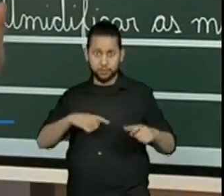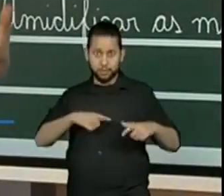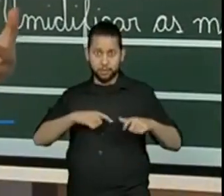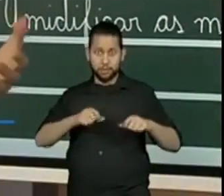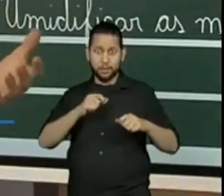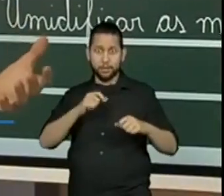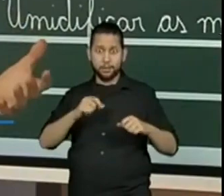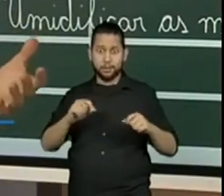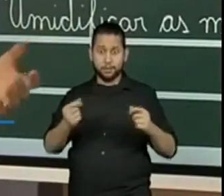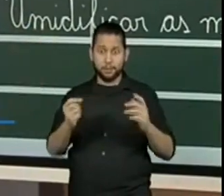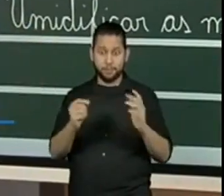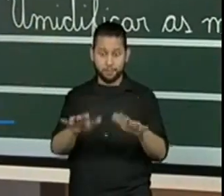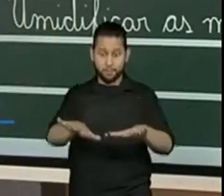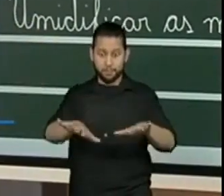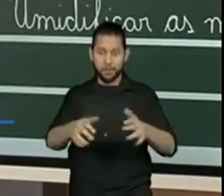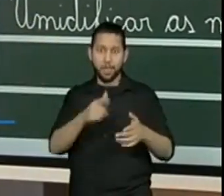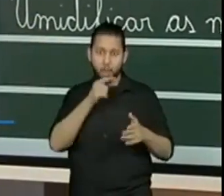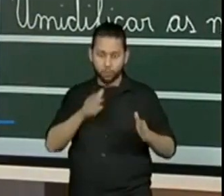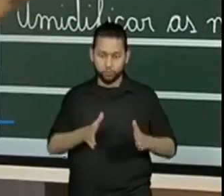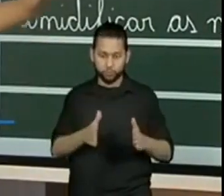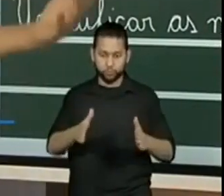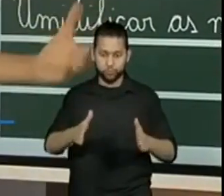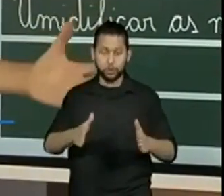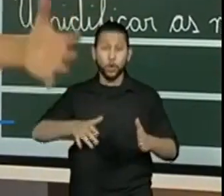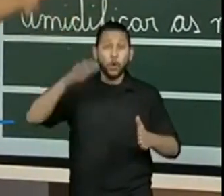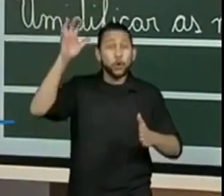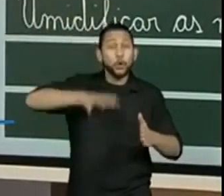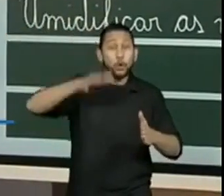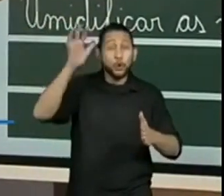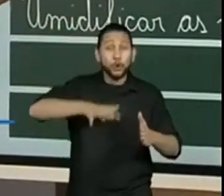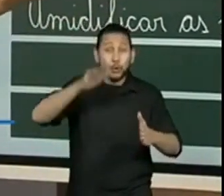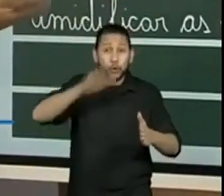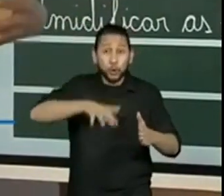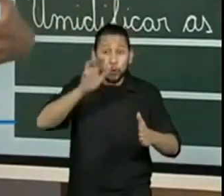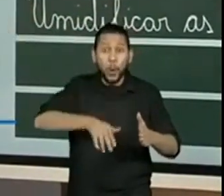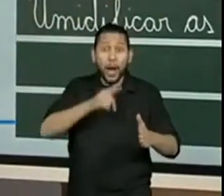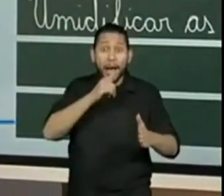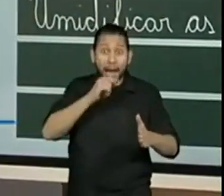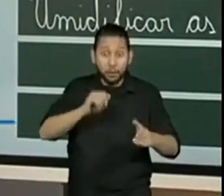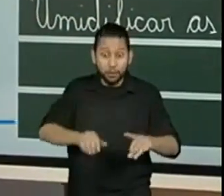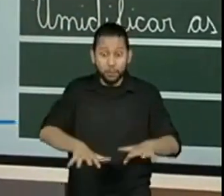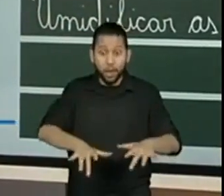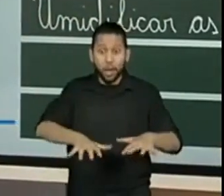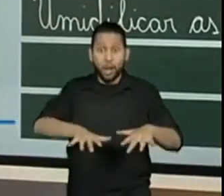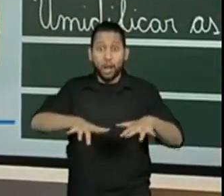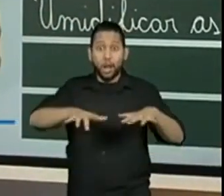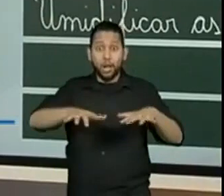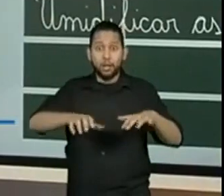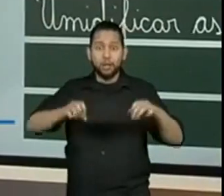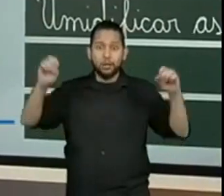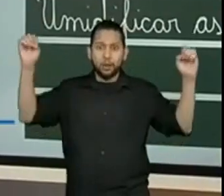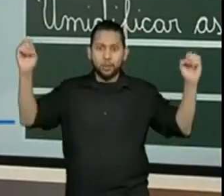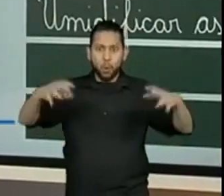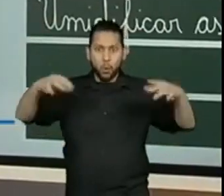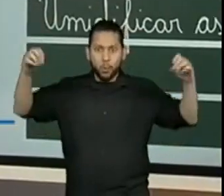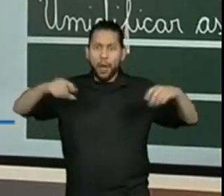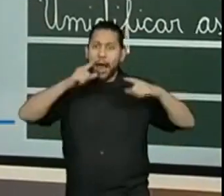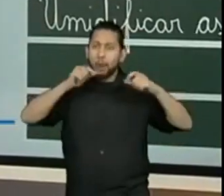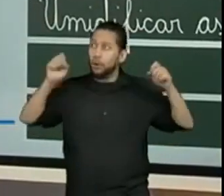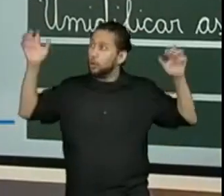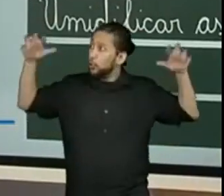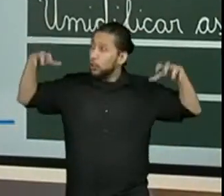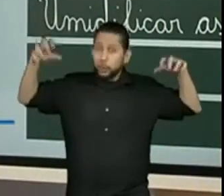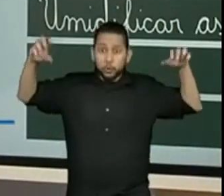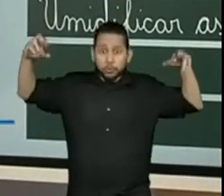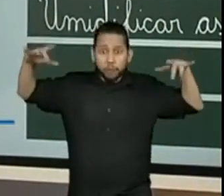transborda, ou quando temos chuvas muito intensas e toda essa água vai parar no rio, o que essa mata ciliar